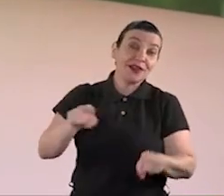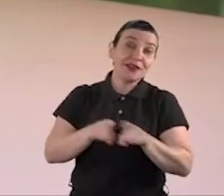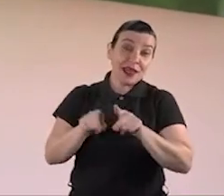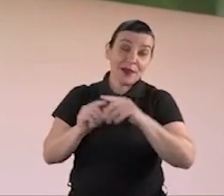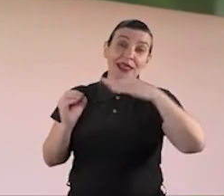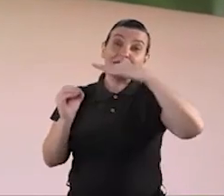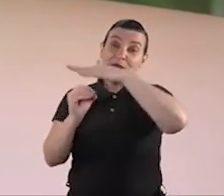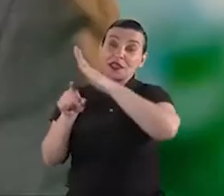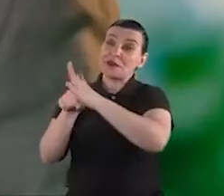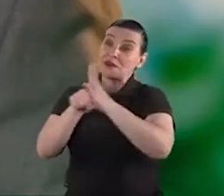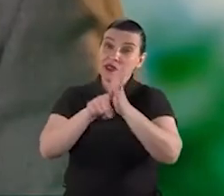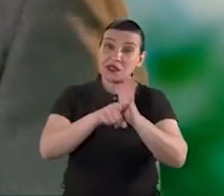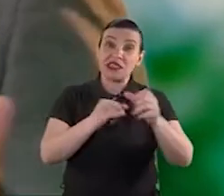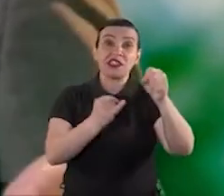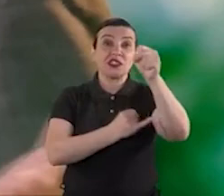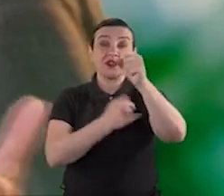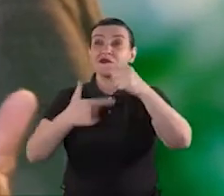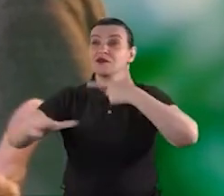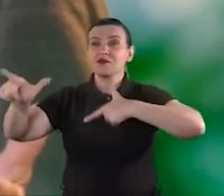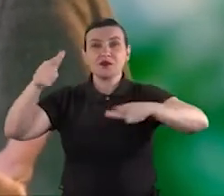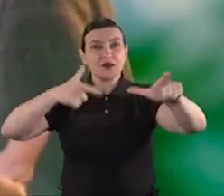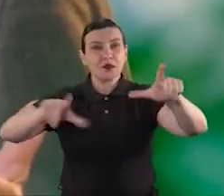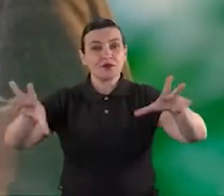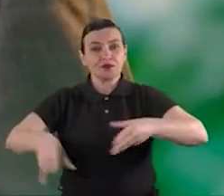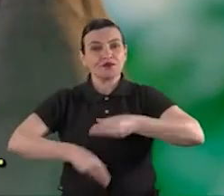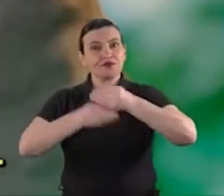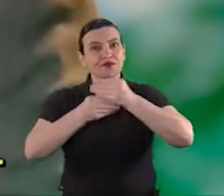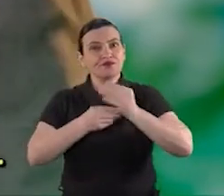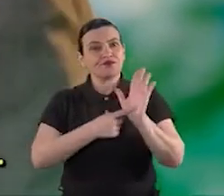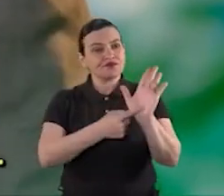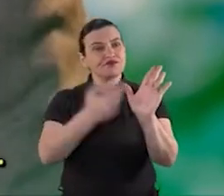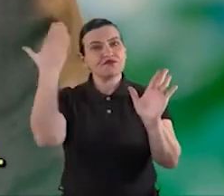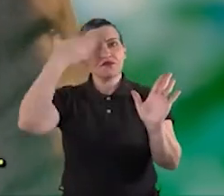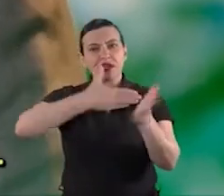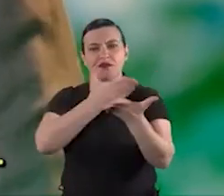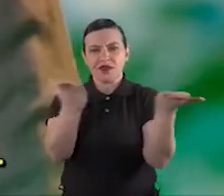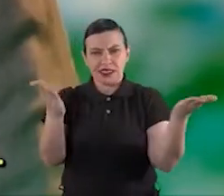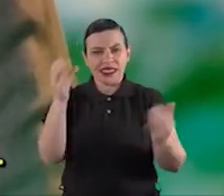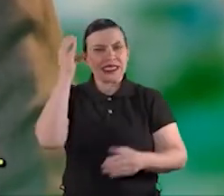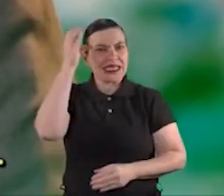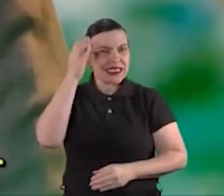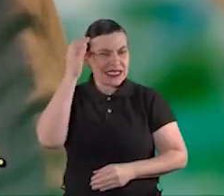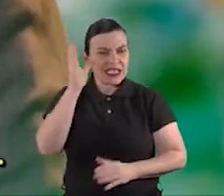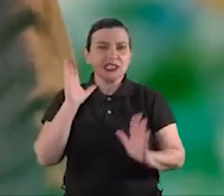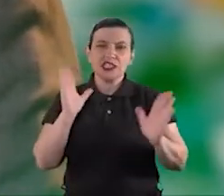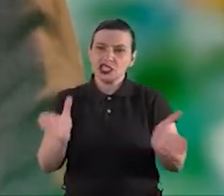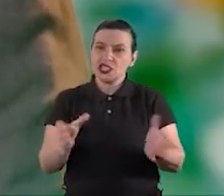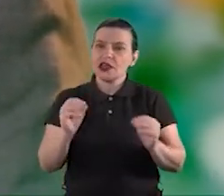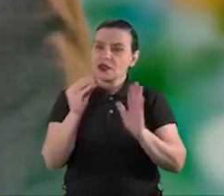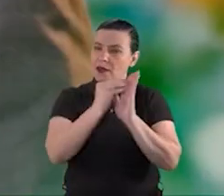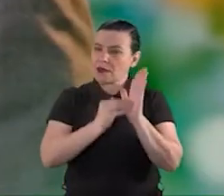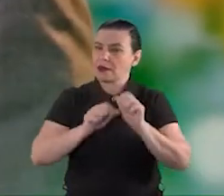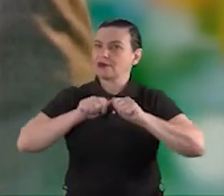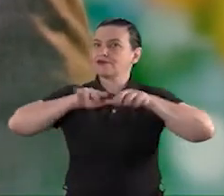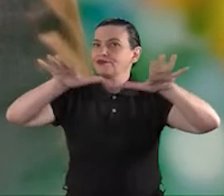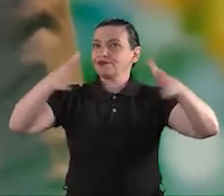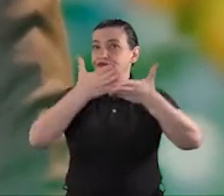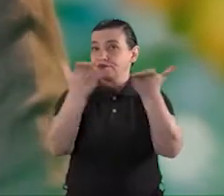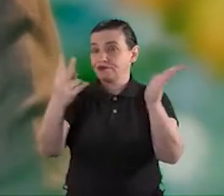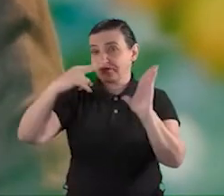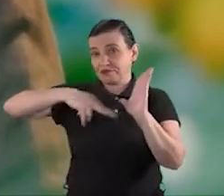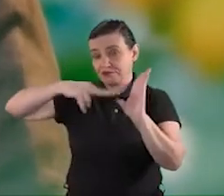mesmos e por outras instituições muitas as quais como você está ciente foram publicadas e estão à disposição